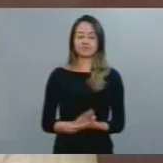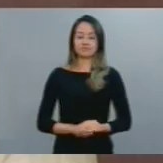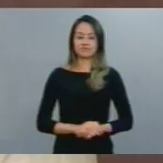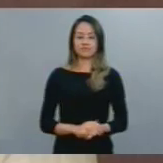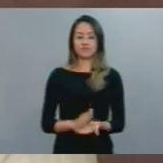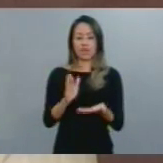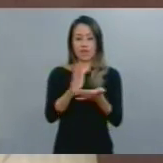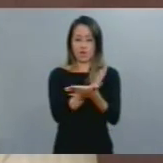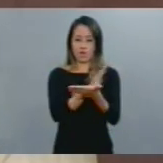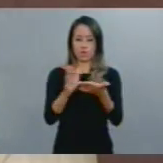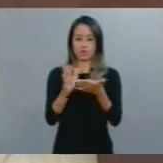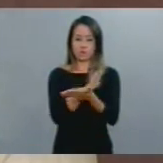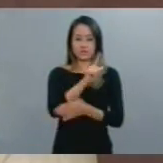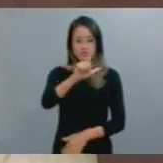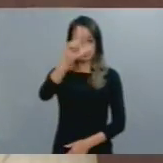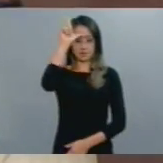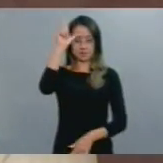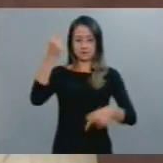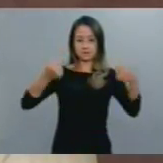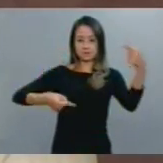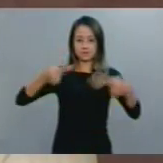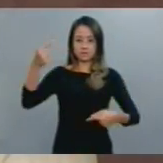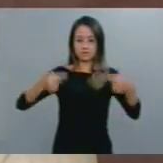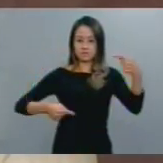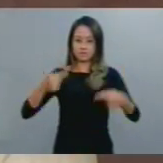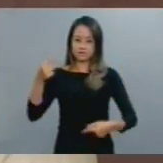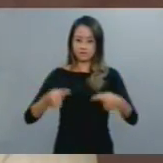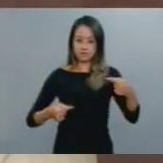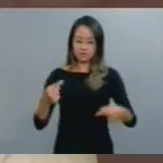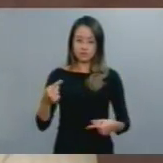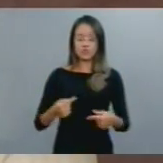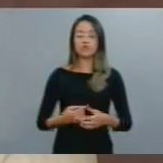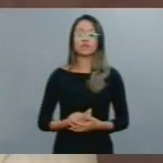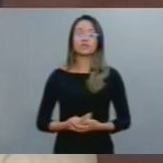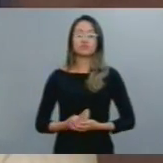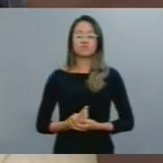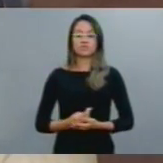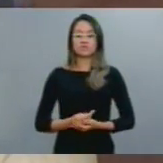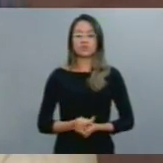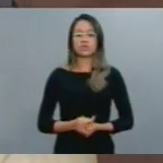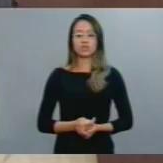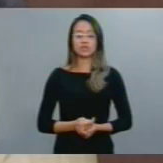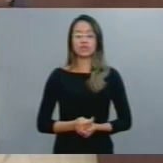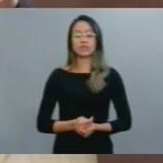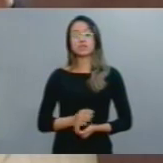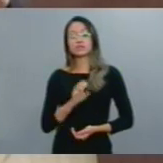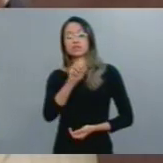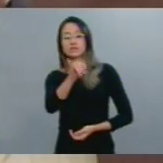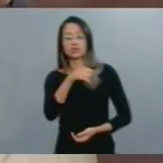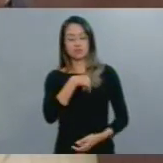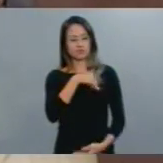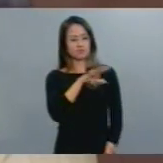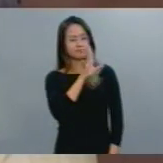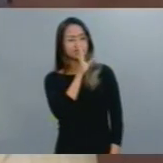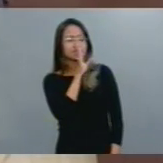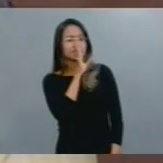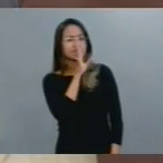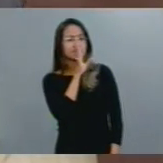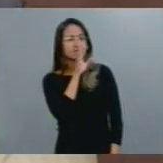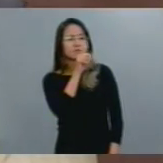se colocam hoje como vestais, de vestais não tem nada. Portanto, quando eu assisto